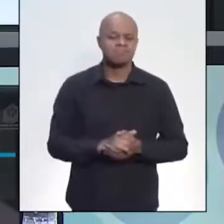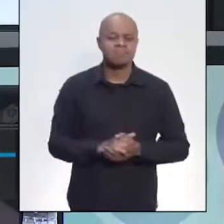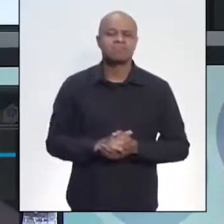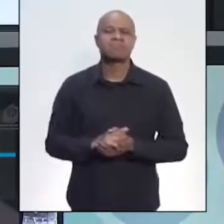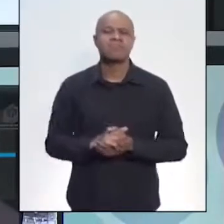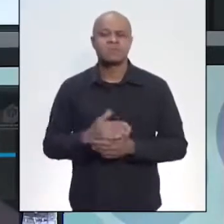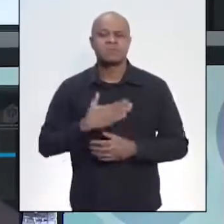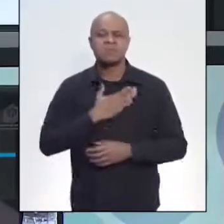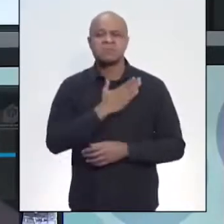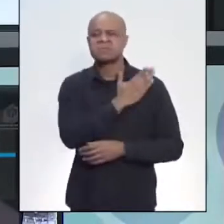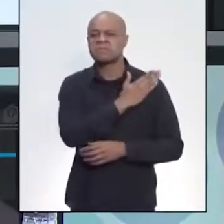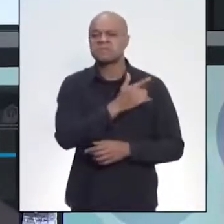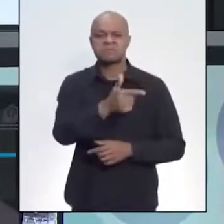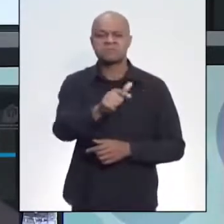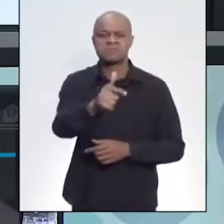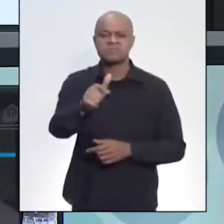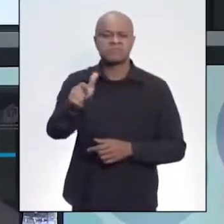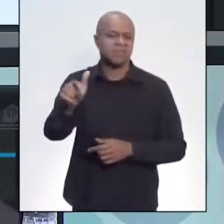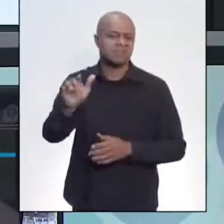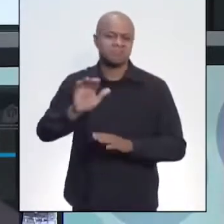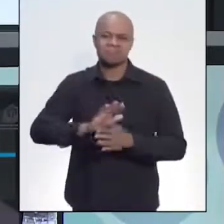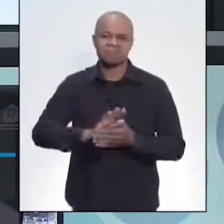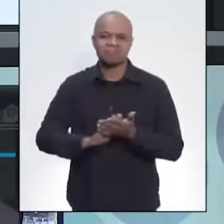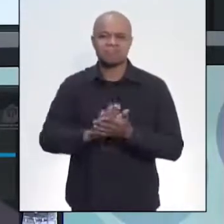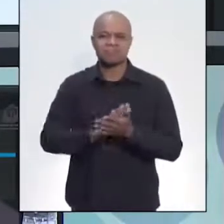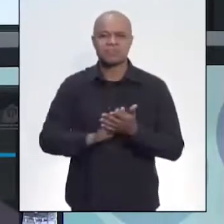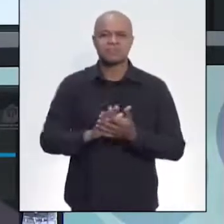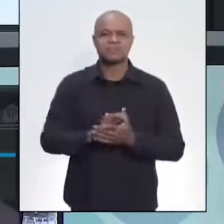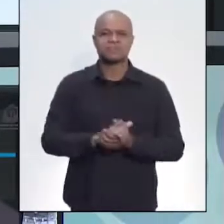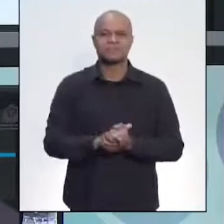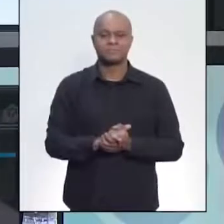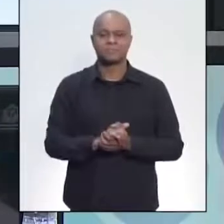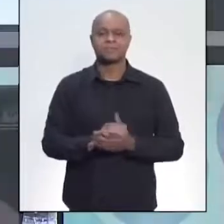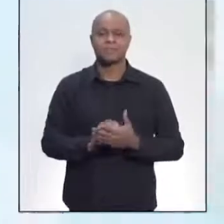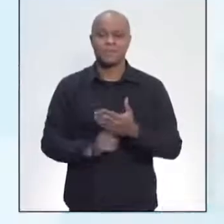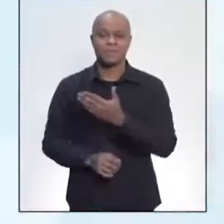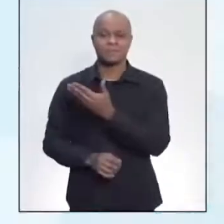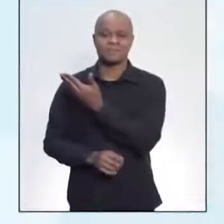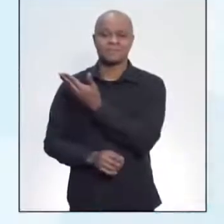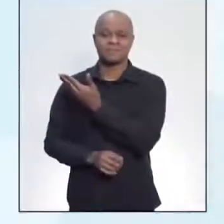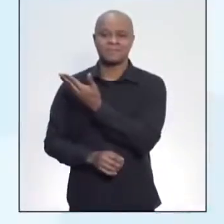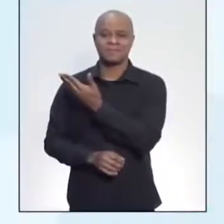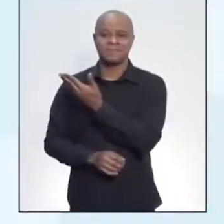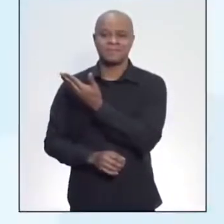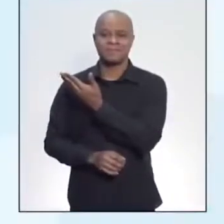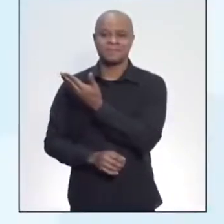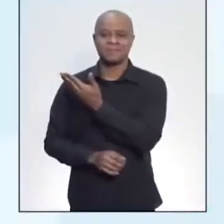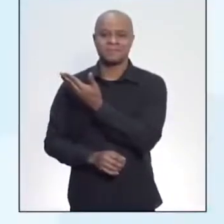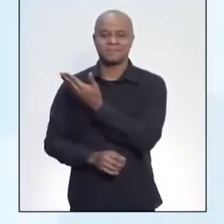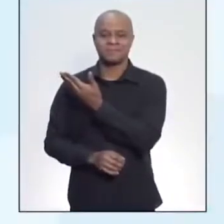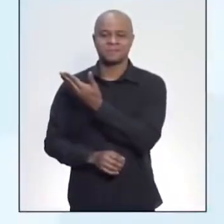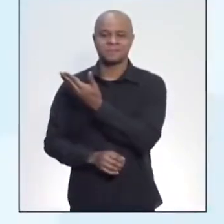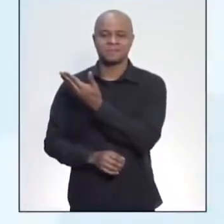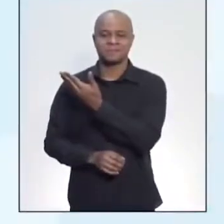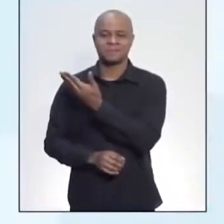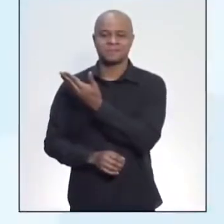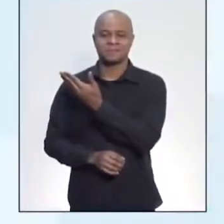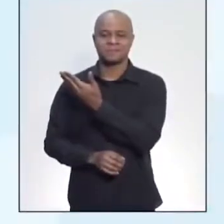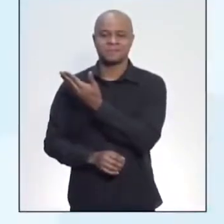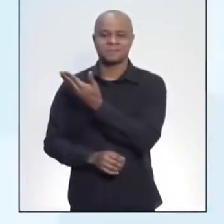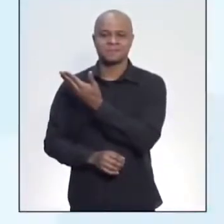olhar de preconceito é isso vamos para a próxima tela então tô falando